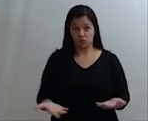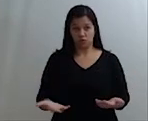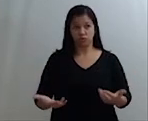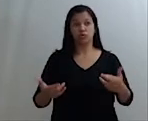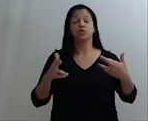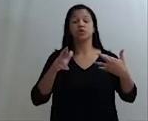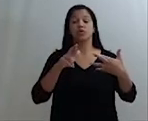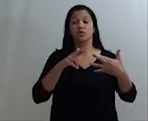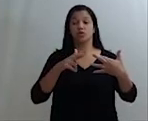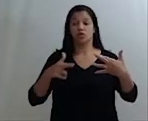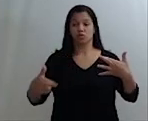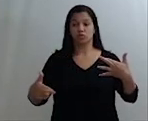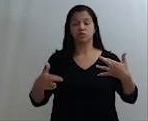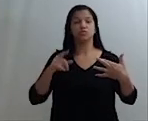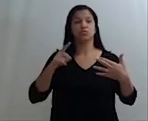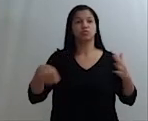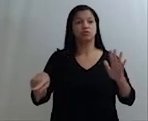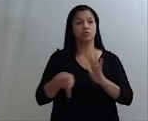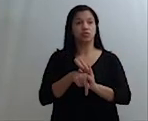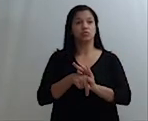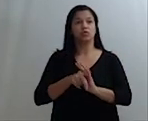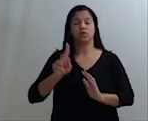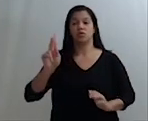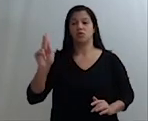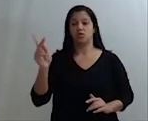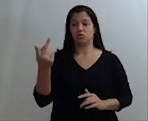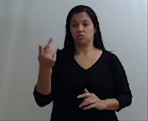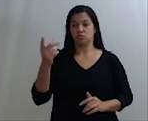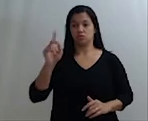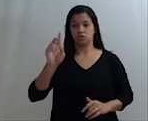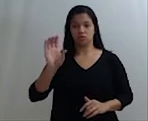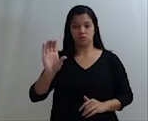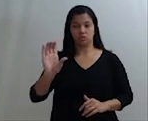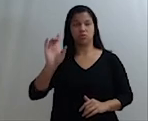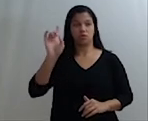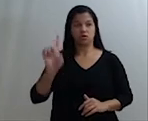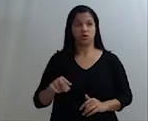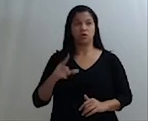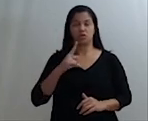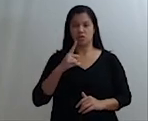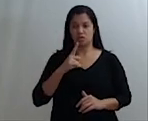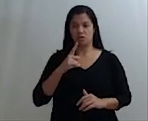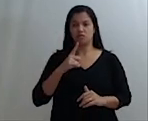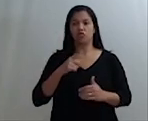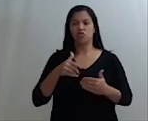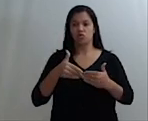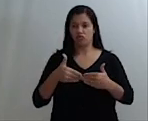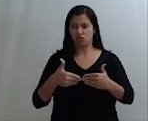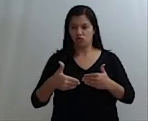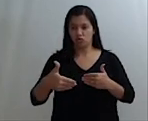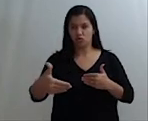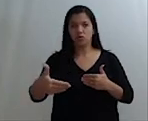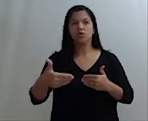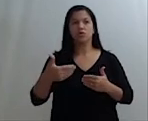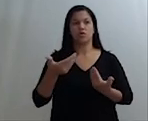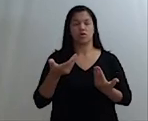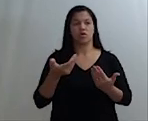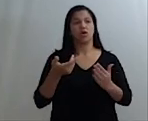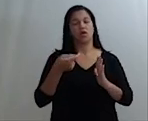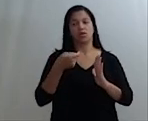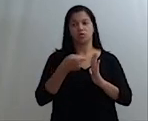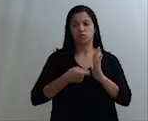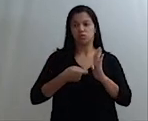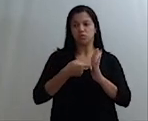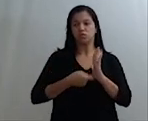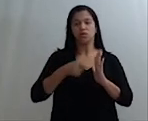corpos eh teve e por isso eu vou iniciar essa sustentação tratando tratando